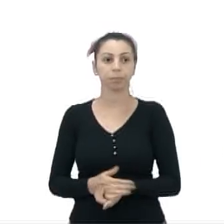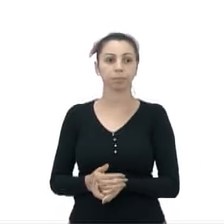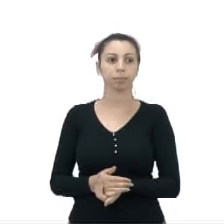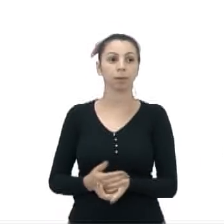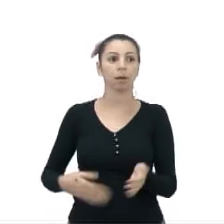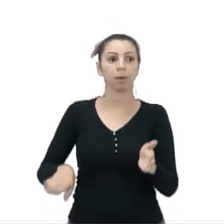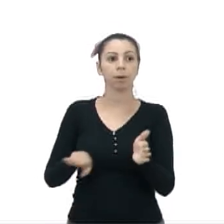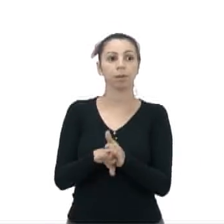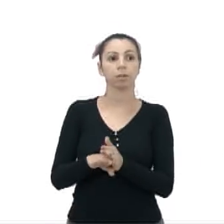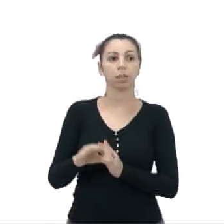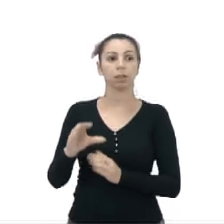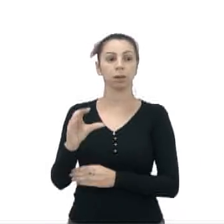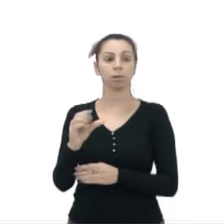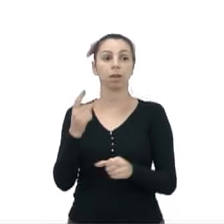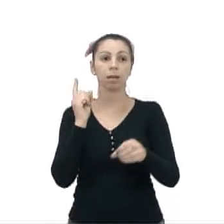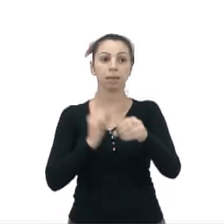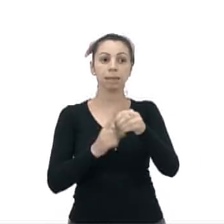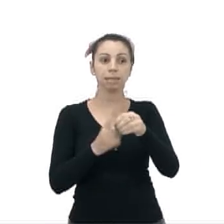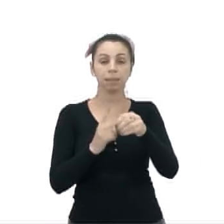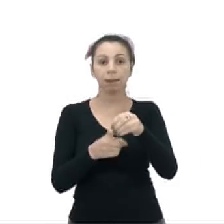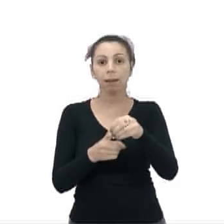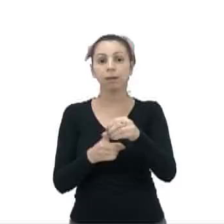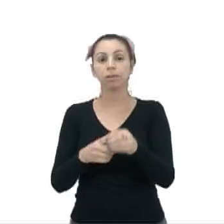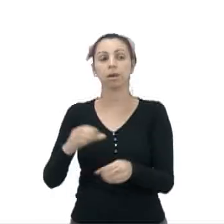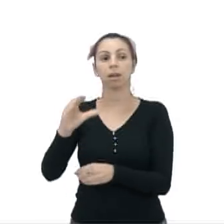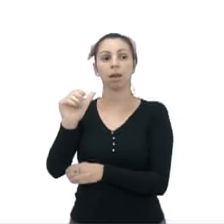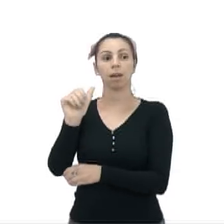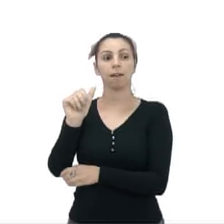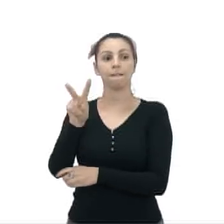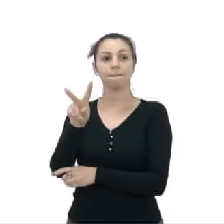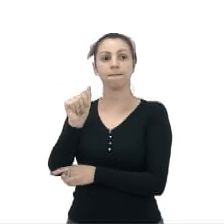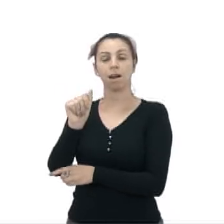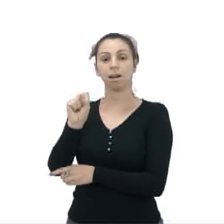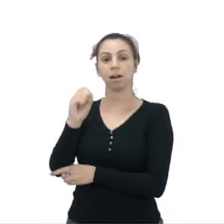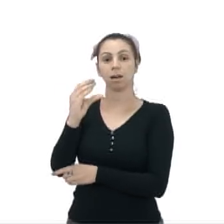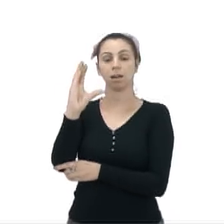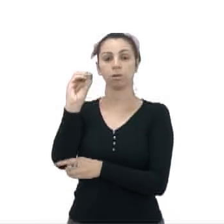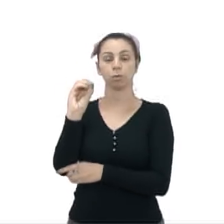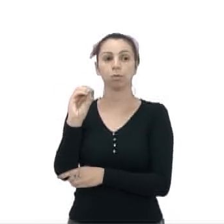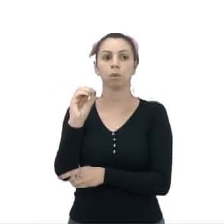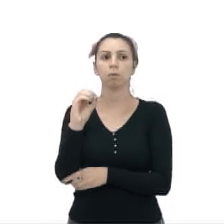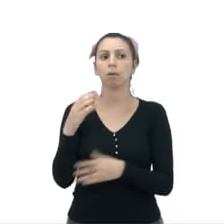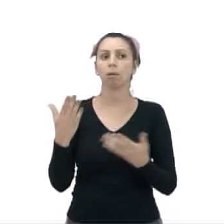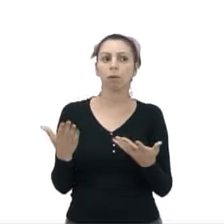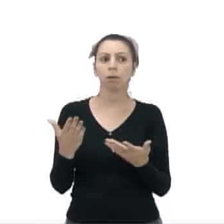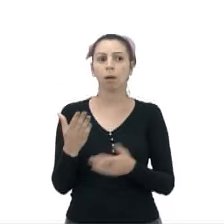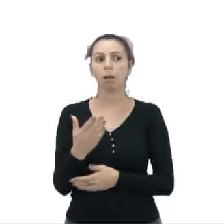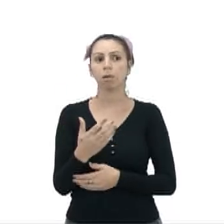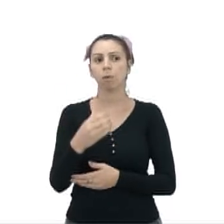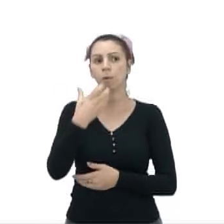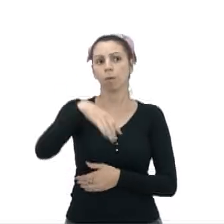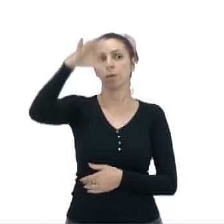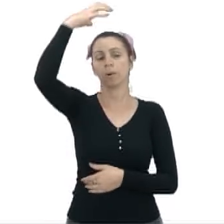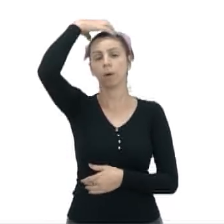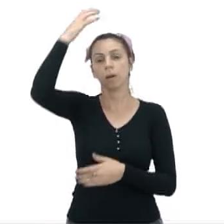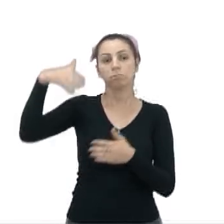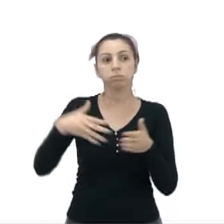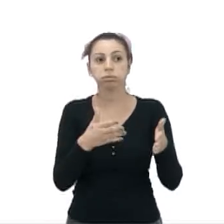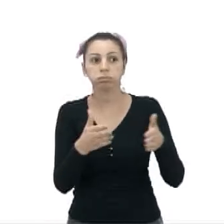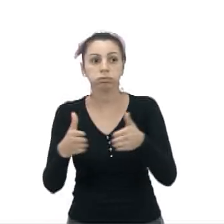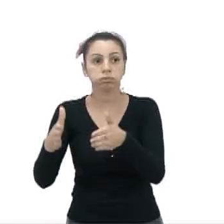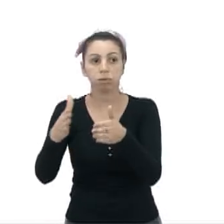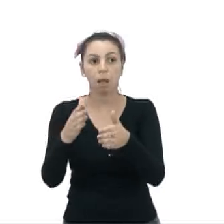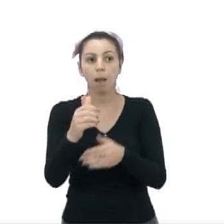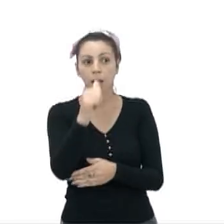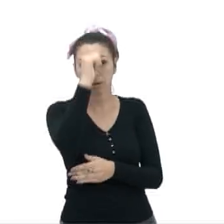Vasco da Gama exigiu para o seu rei a soberania dos mares indianos, o que evidentemente, né, os Samorins